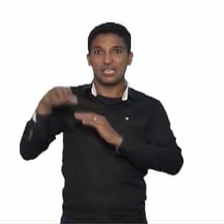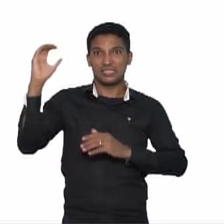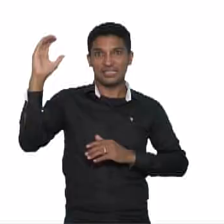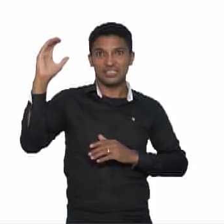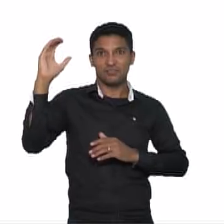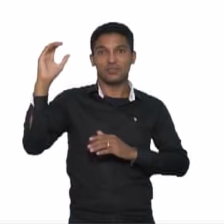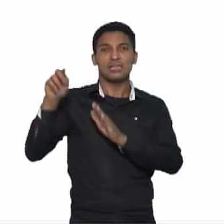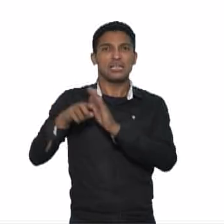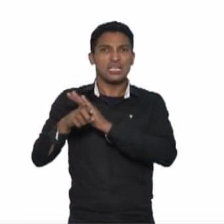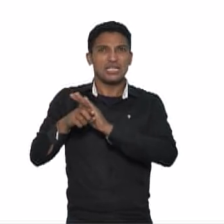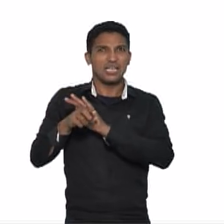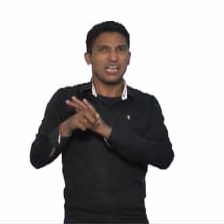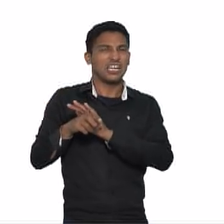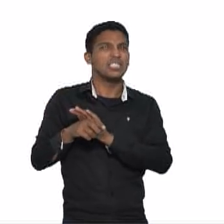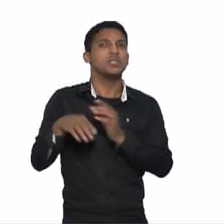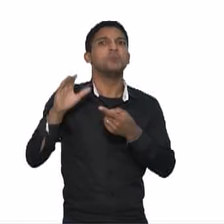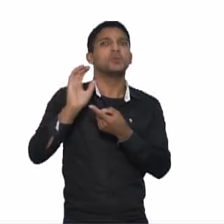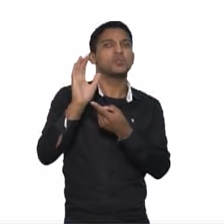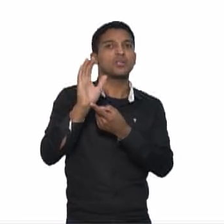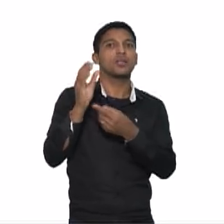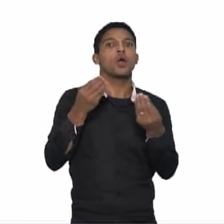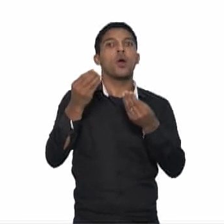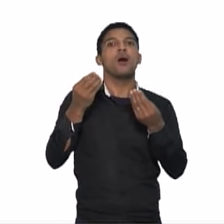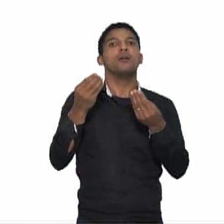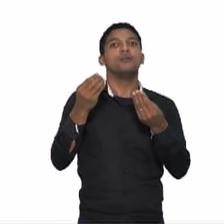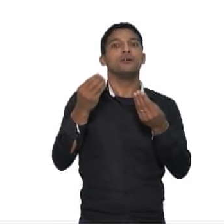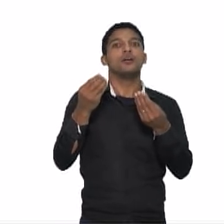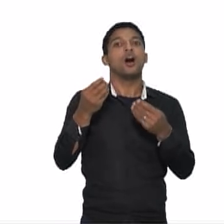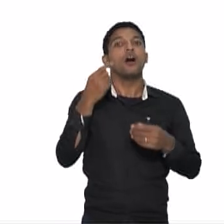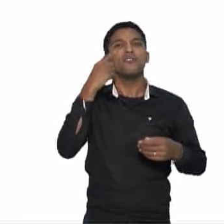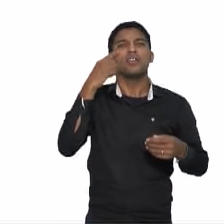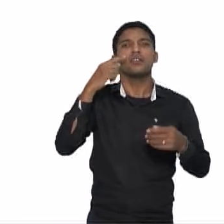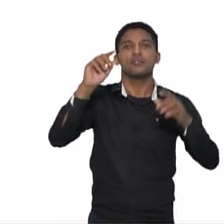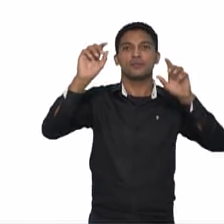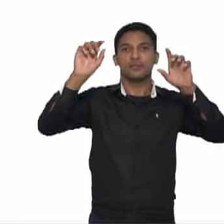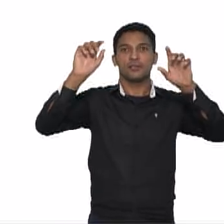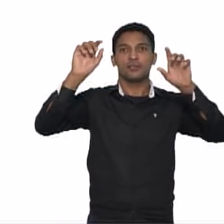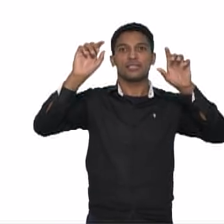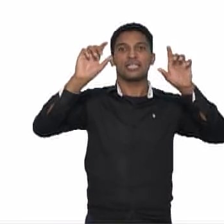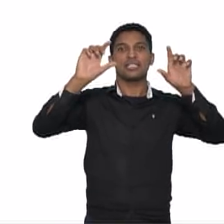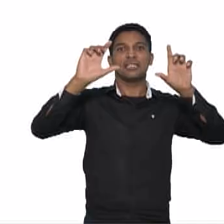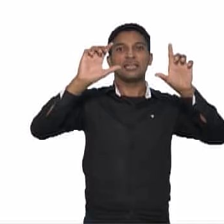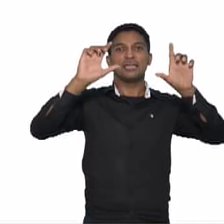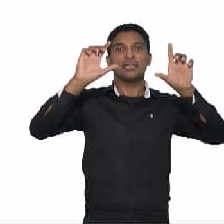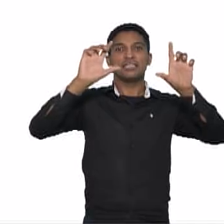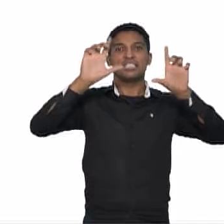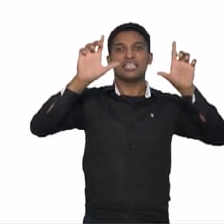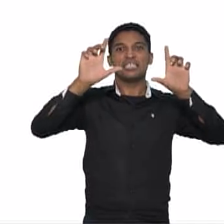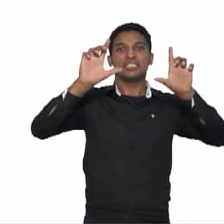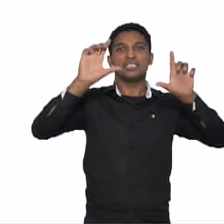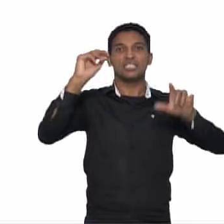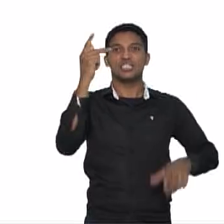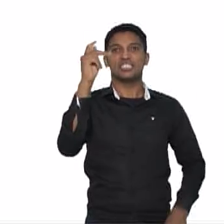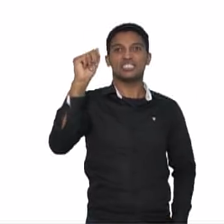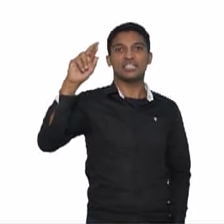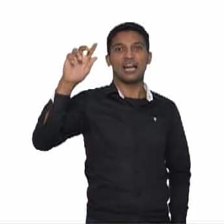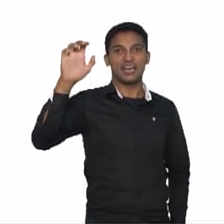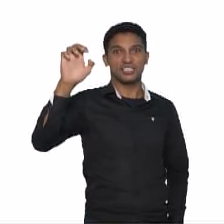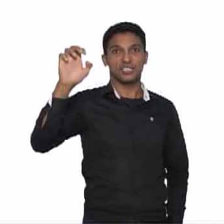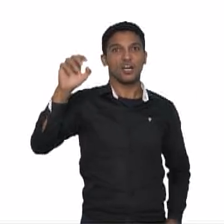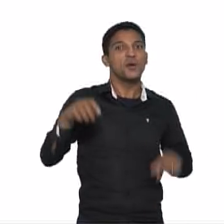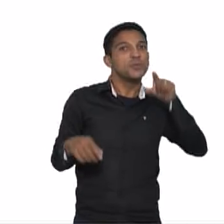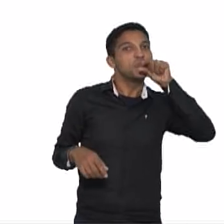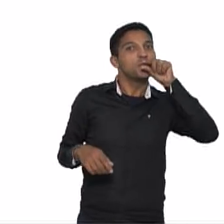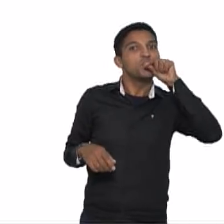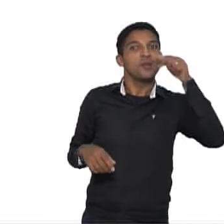aqui que eu vou tentar ler, estava tão boa quando eu coloquei ela aqui, vamos ver. Então, é o passarinho falando para o passarinho filho.